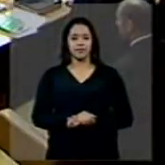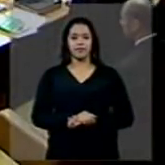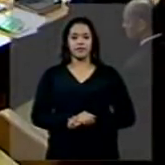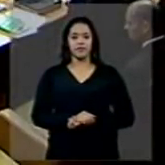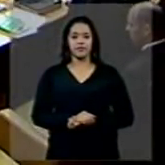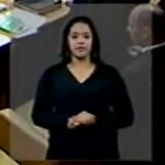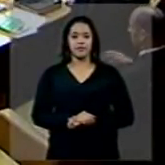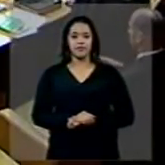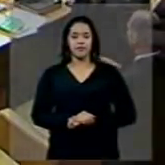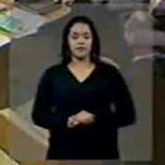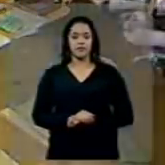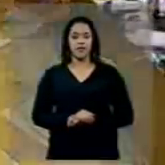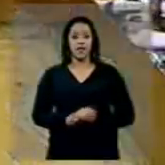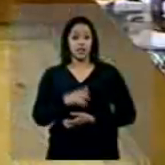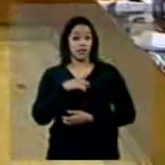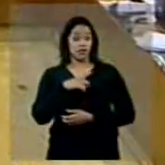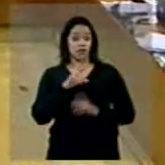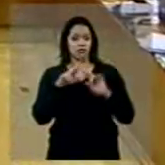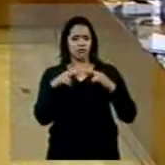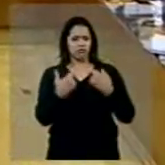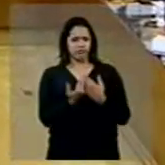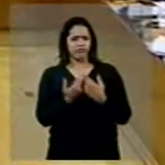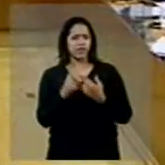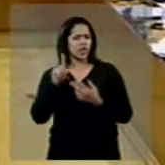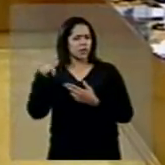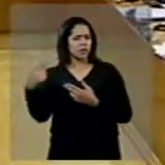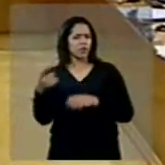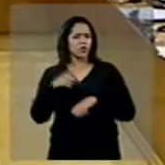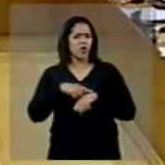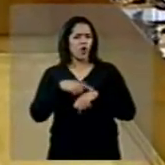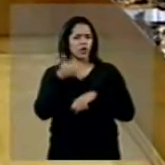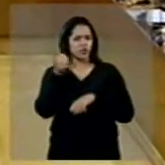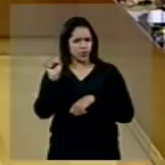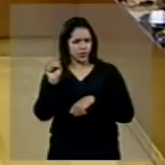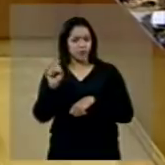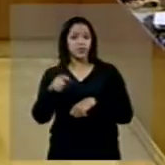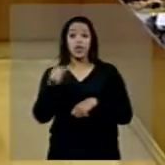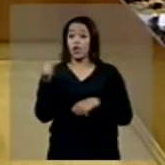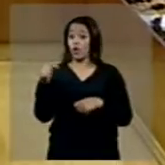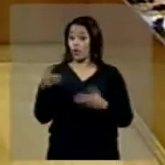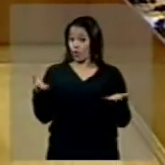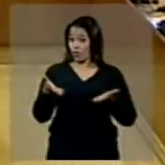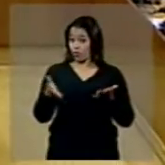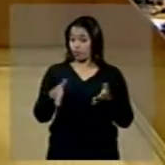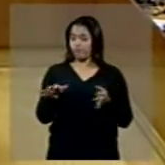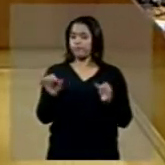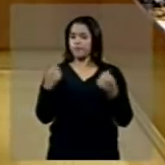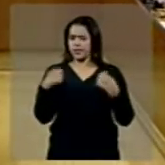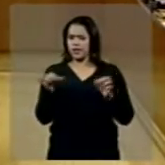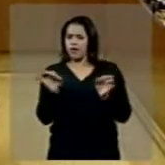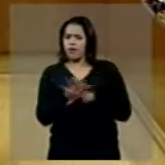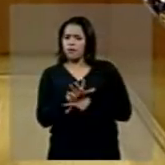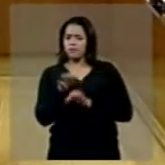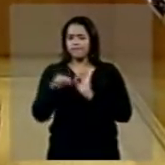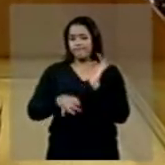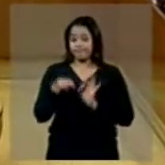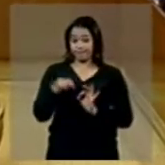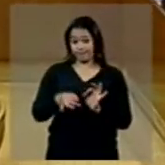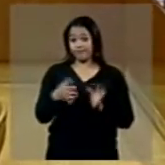às 18 horas. E temos que ainda esse julgamento a finalizar.